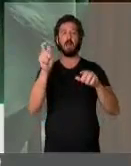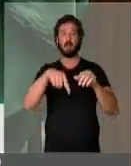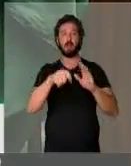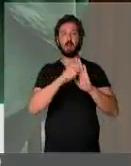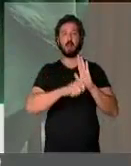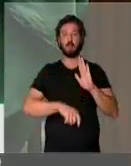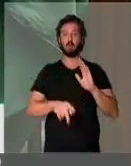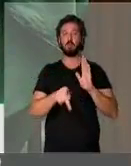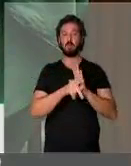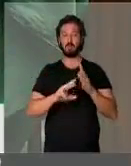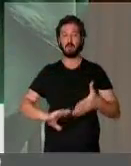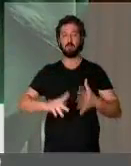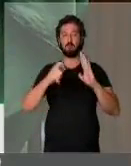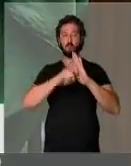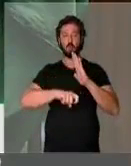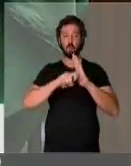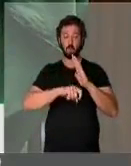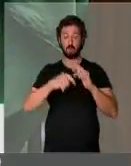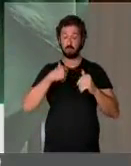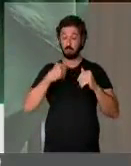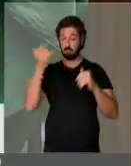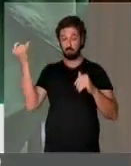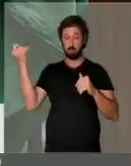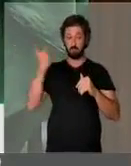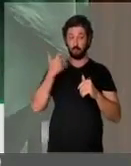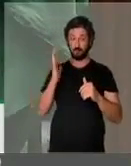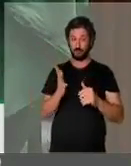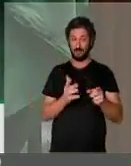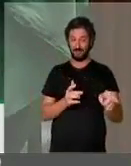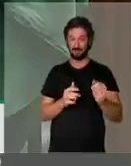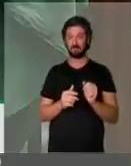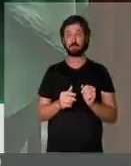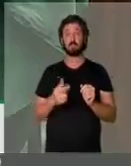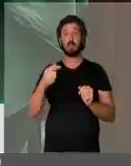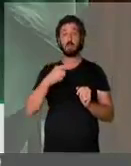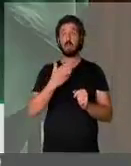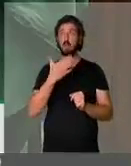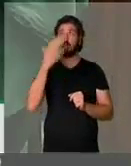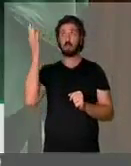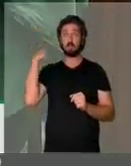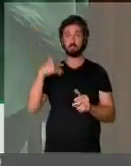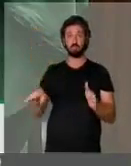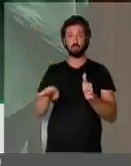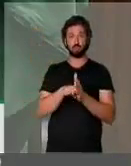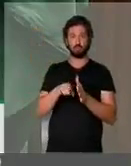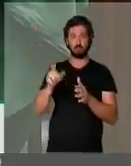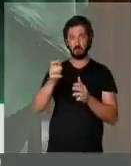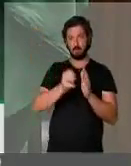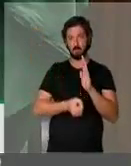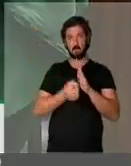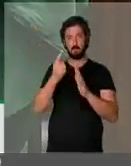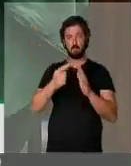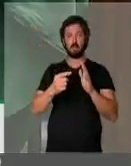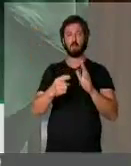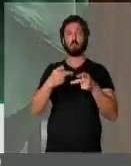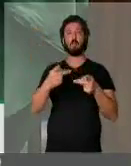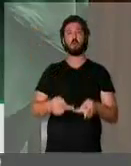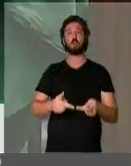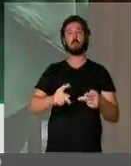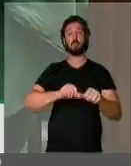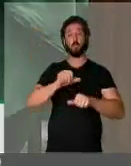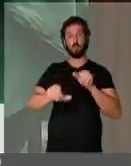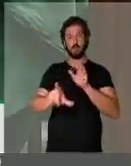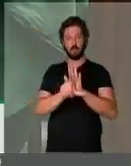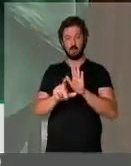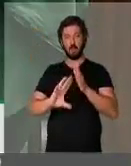reforma tributária. Até então é a informação que nós temos. E eu disse desde dezembro, quando chegaram aqui as primeiras reformas, que